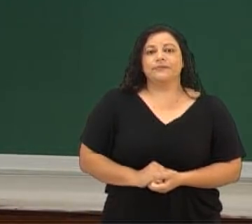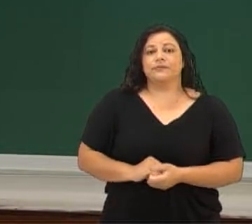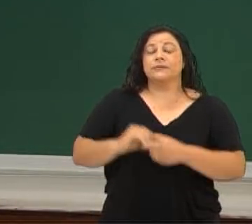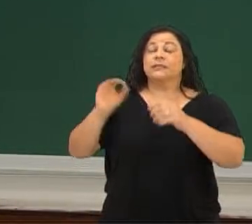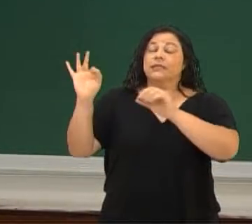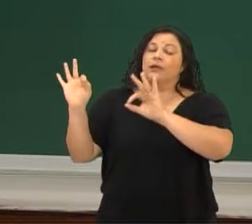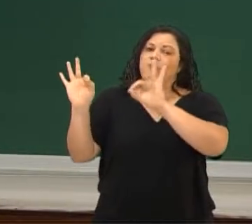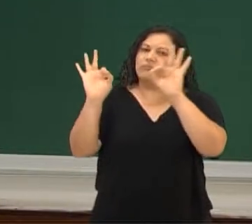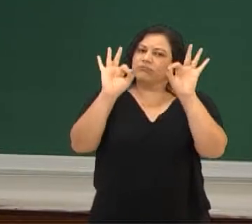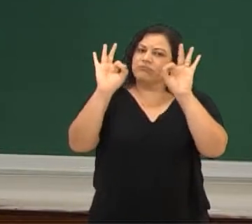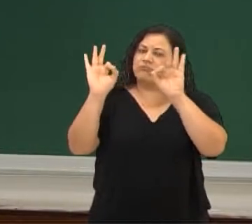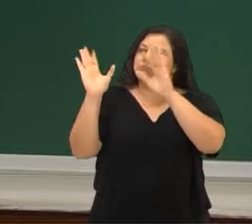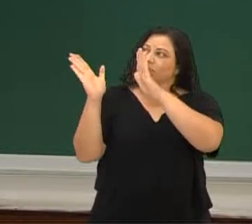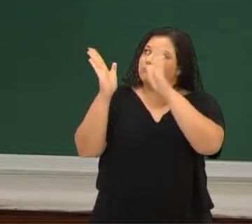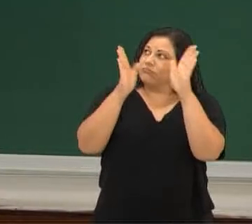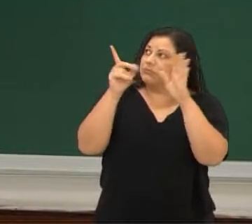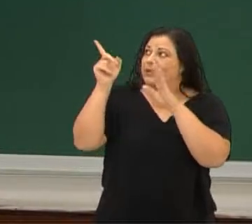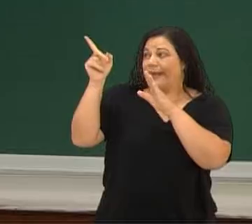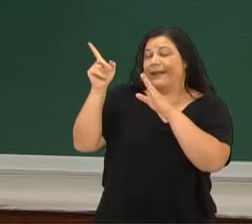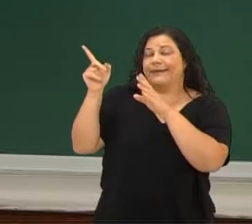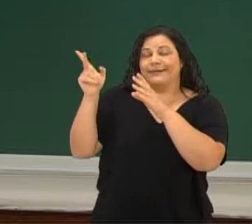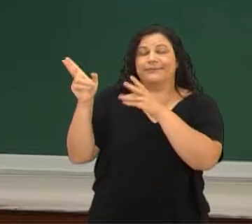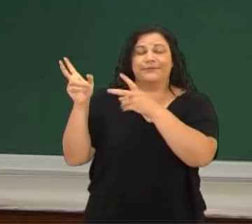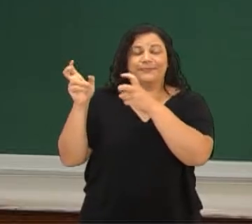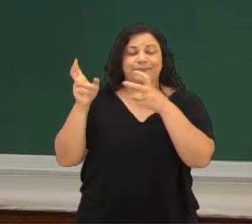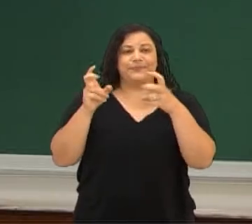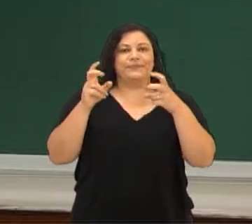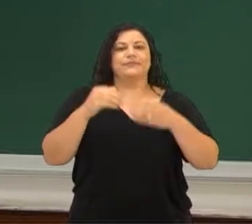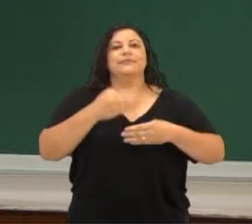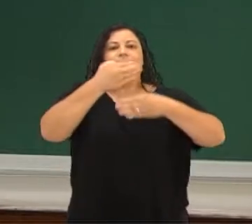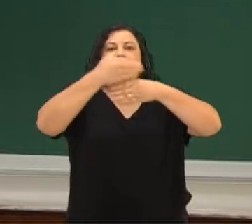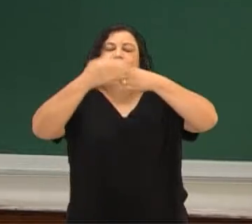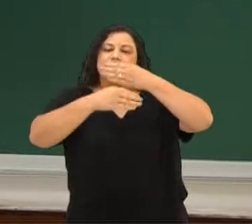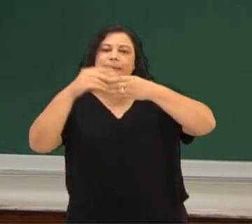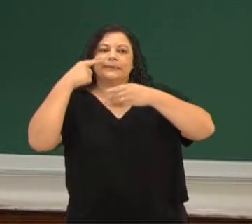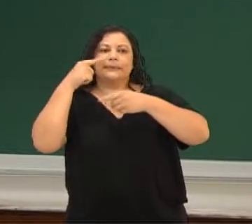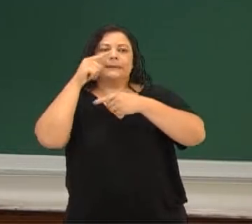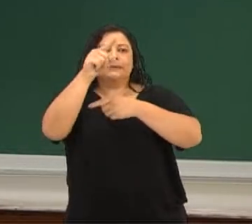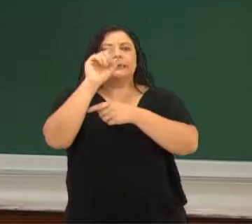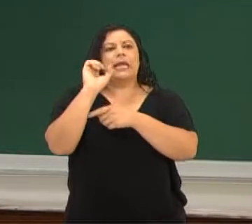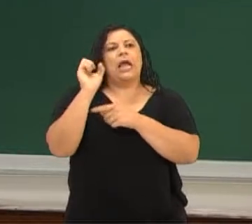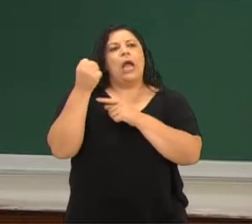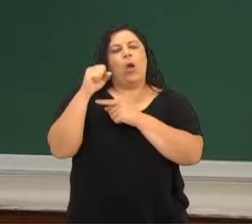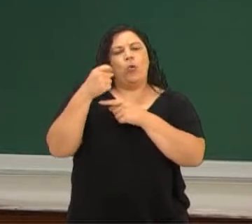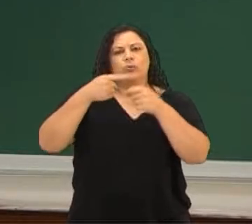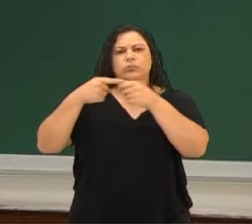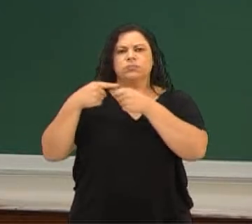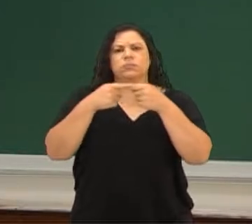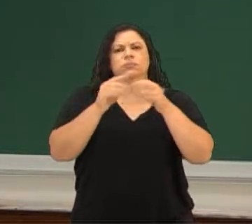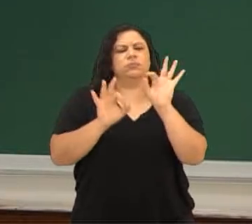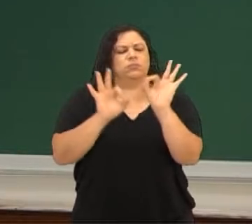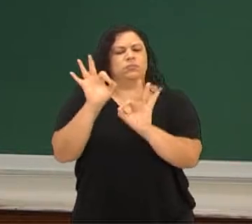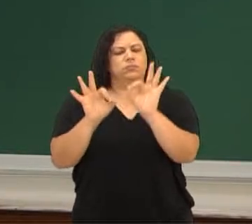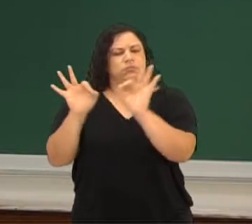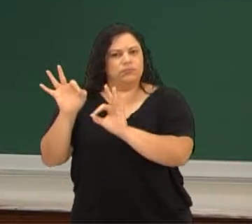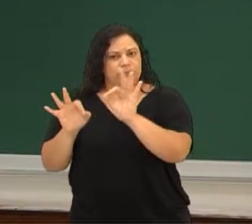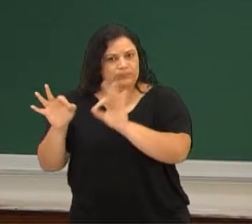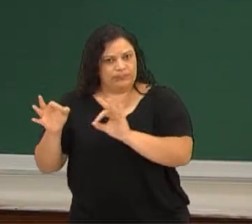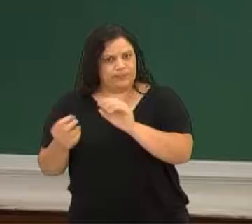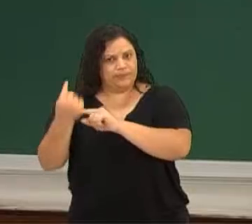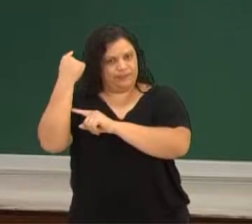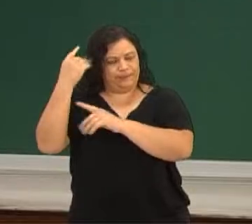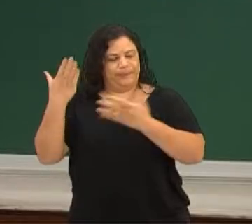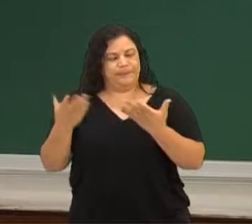na aula da urbanização 8 cidades, né, da África subsaariana que são mais organizadas. Hoje vamos